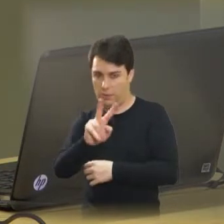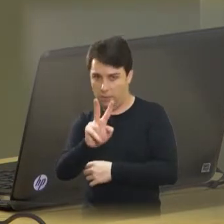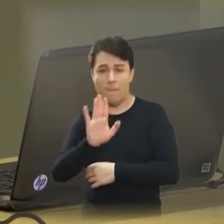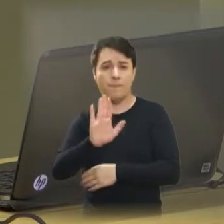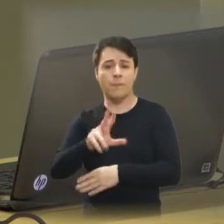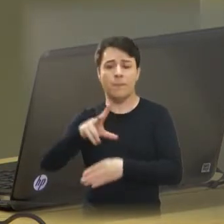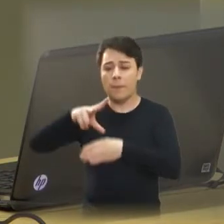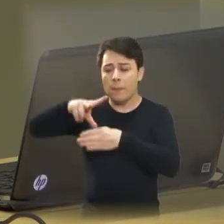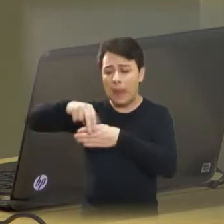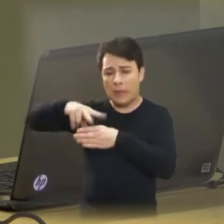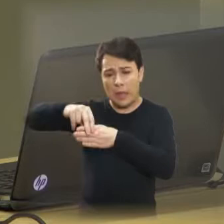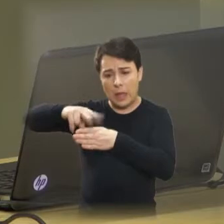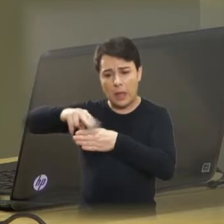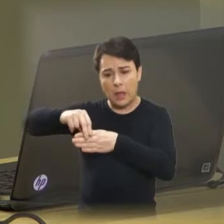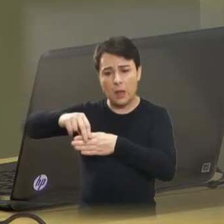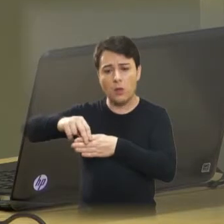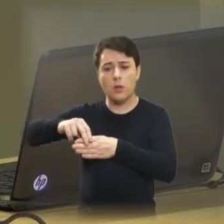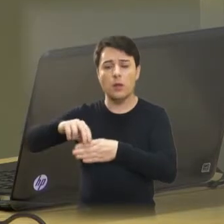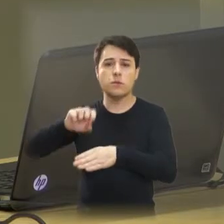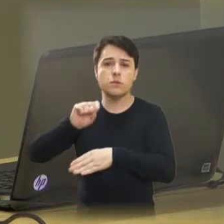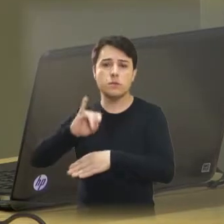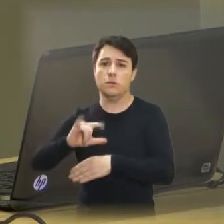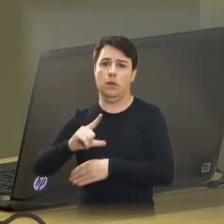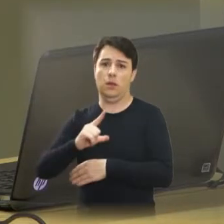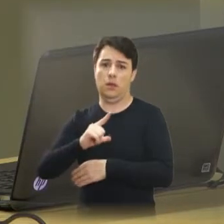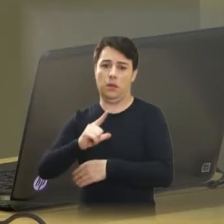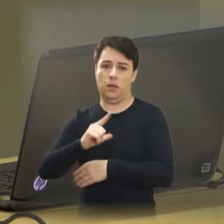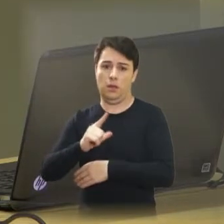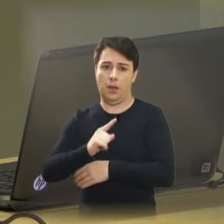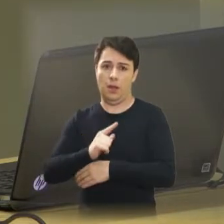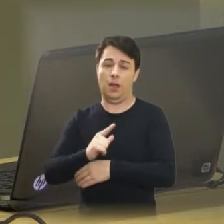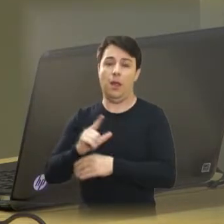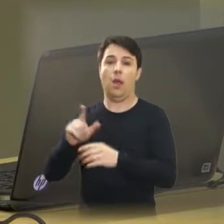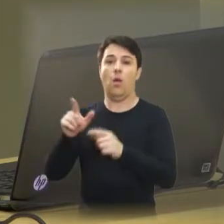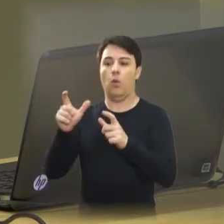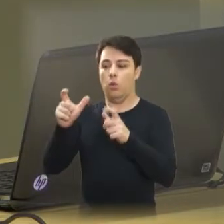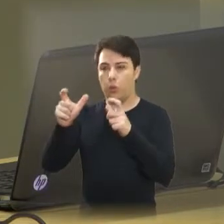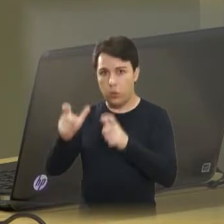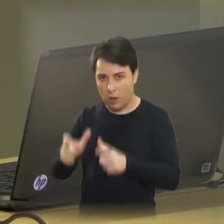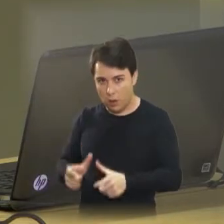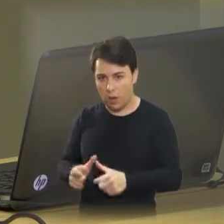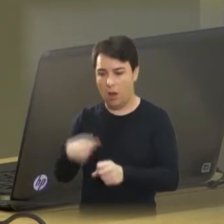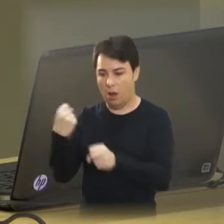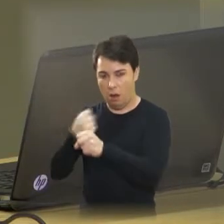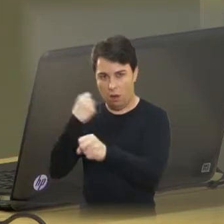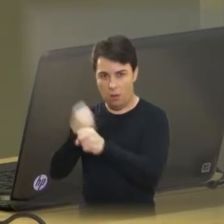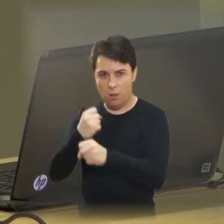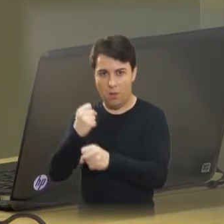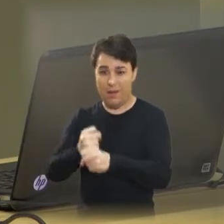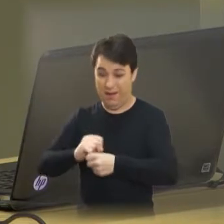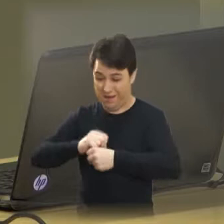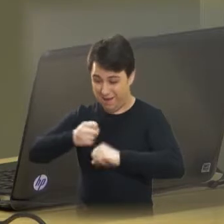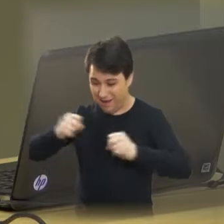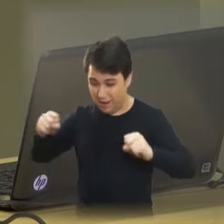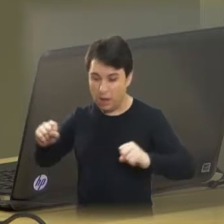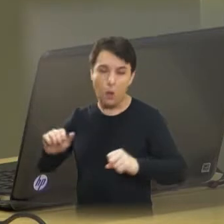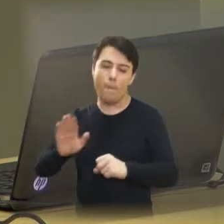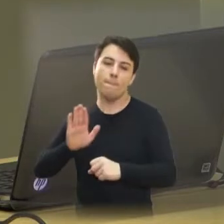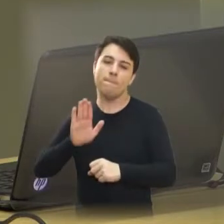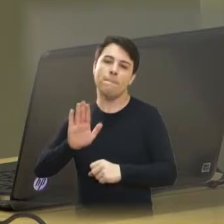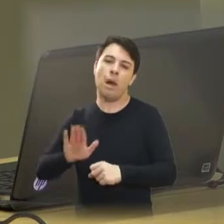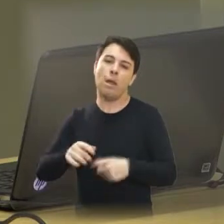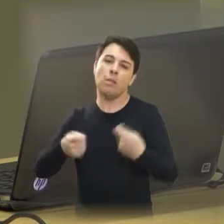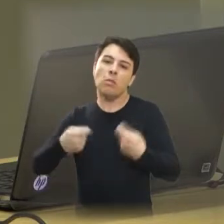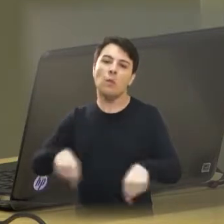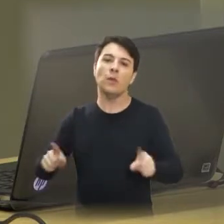os empreendimentos de maior potencial de impacto, eles estão livres da apresentação do RIV. Então, eu tenho uma lei federal que me obriga a pedir,